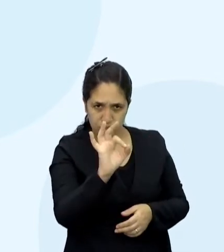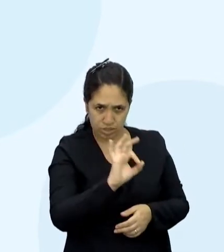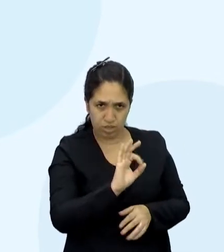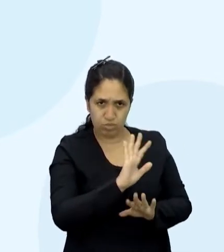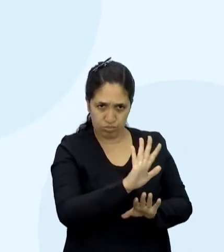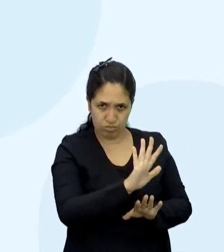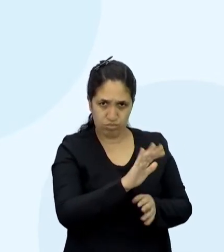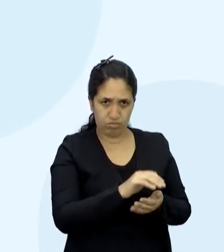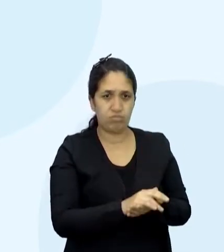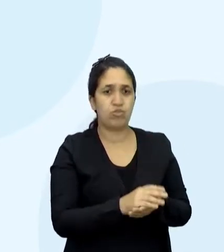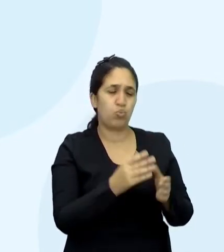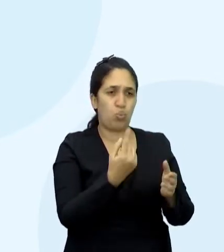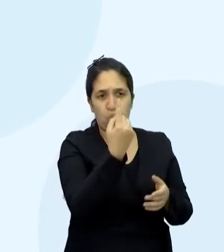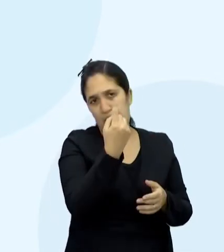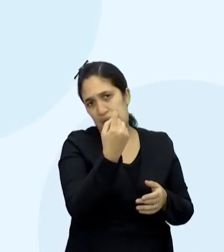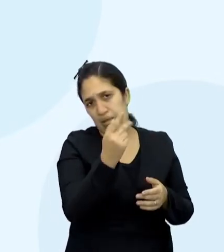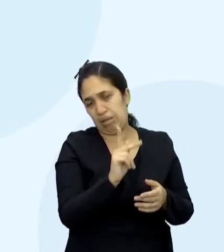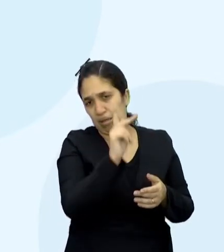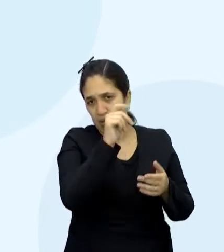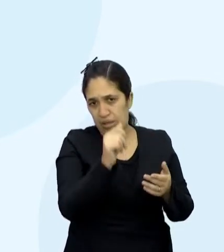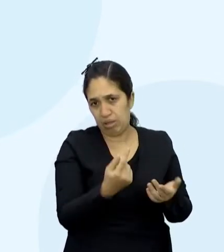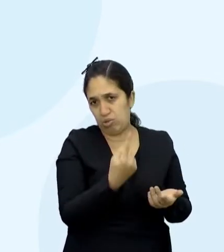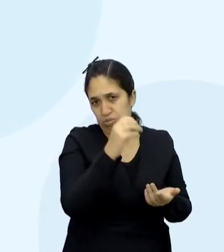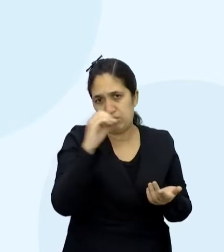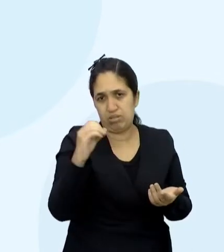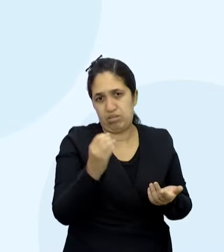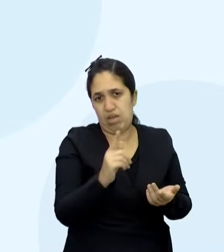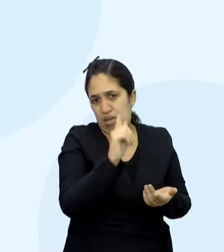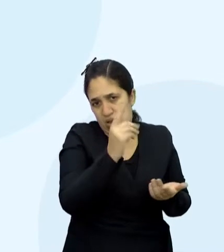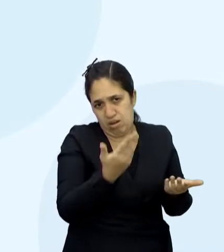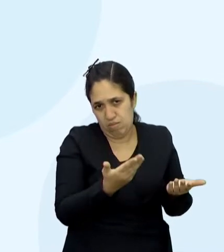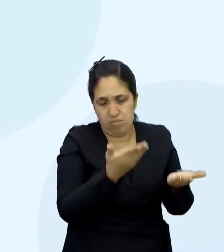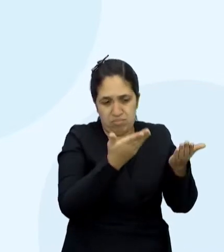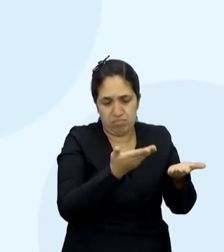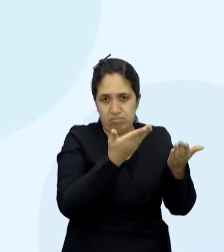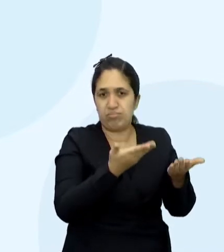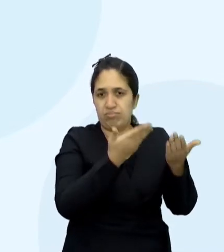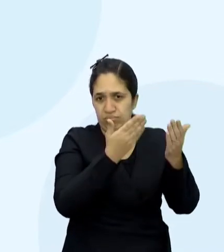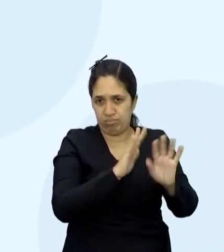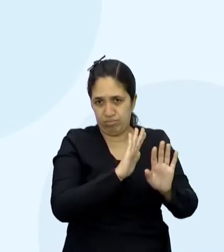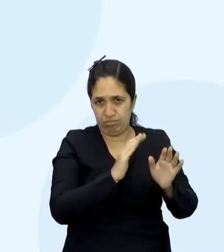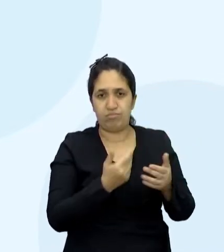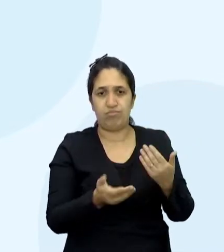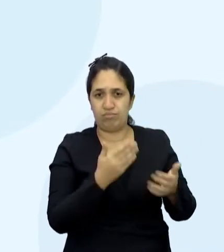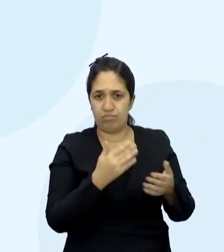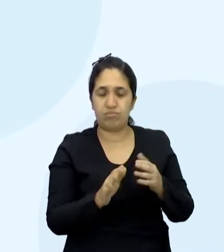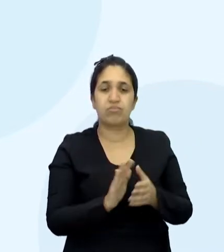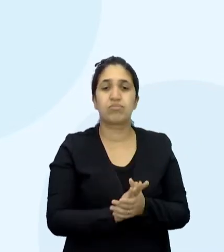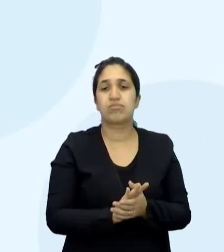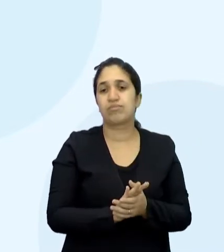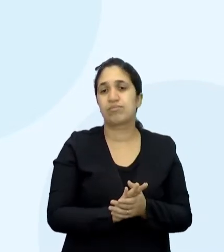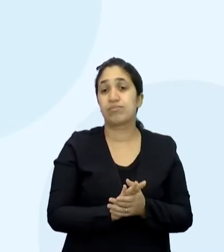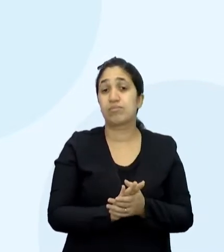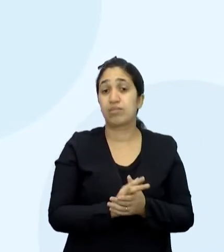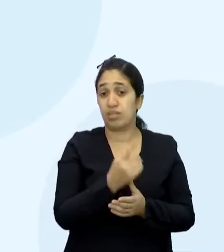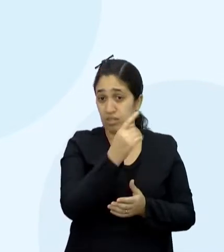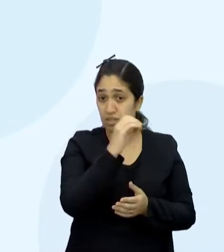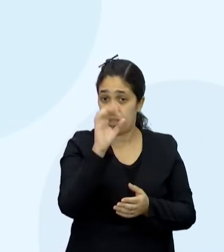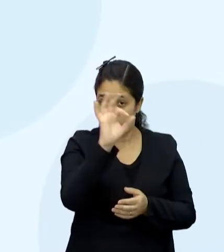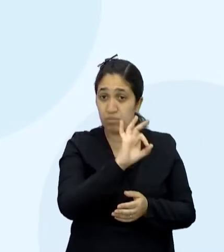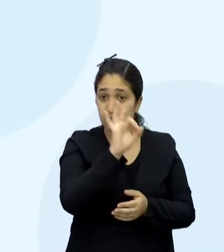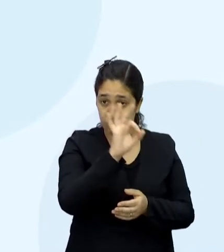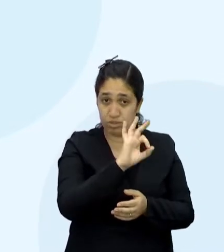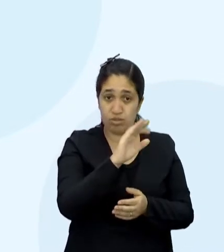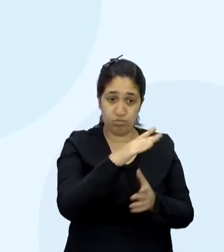de 100%, 1 quilo, né, 100 gramas, seja lá quantos forem, é a unidade de medida. Então, vamos considerar então que a gente